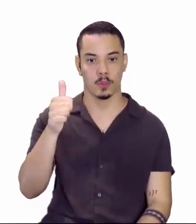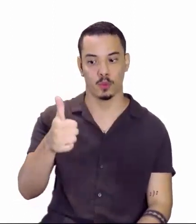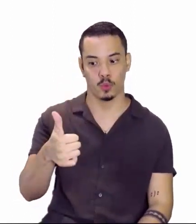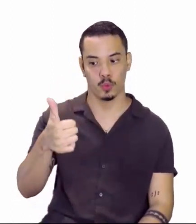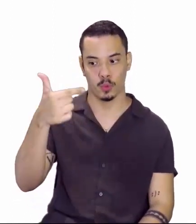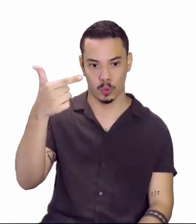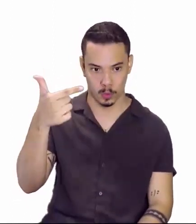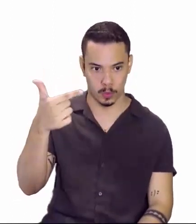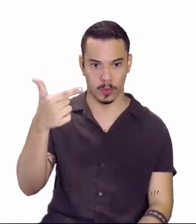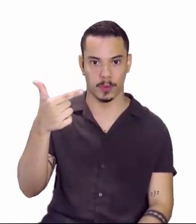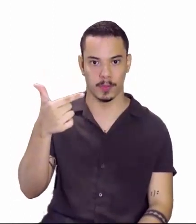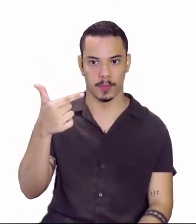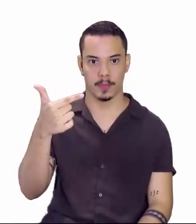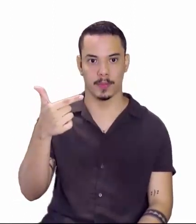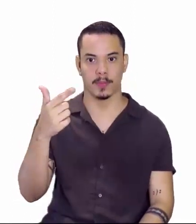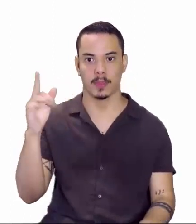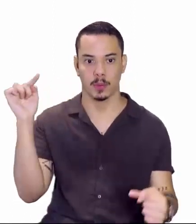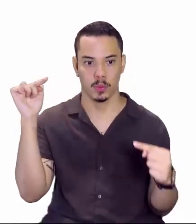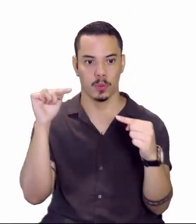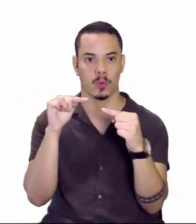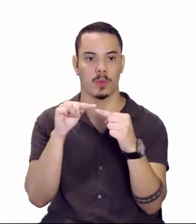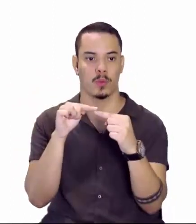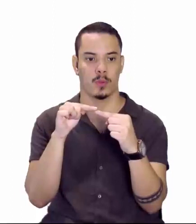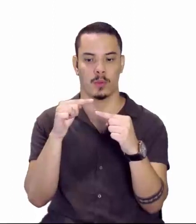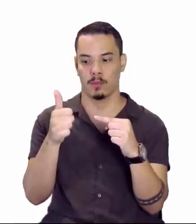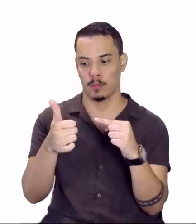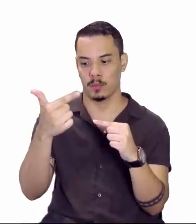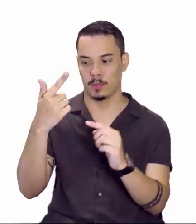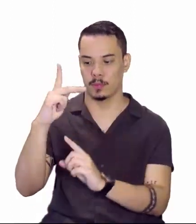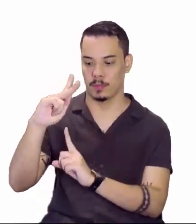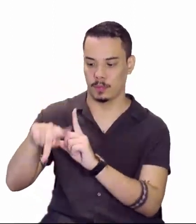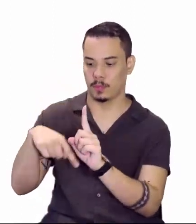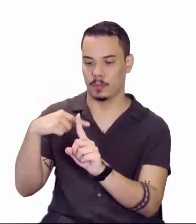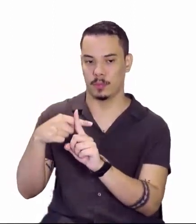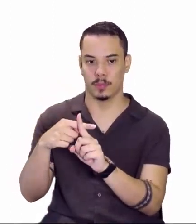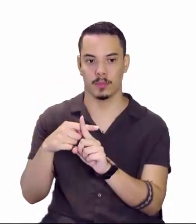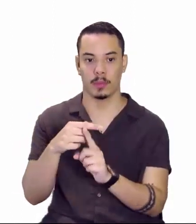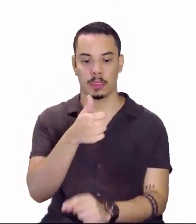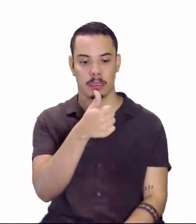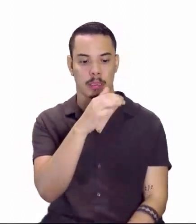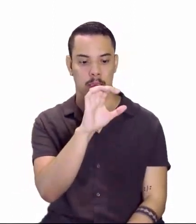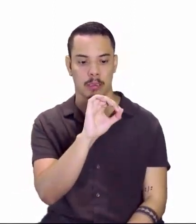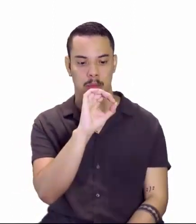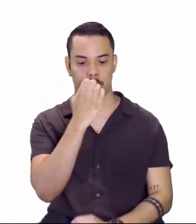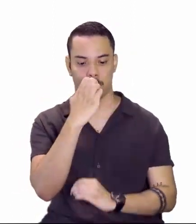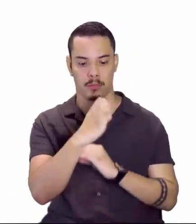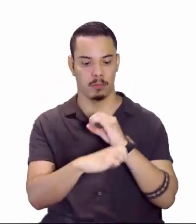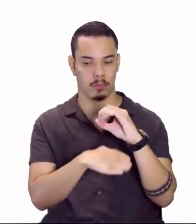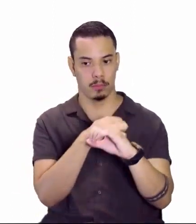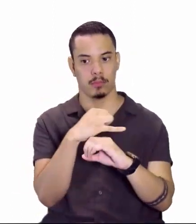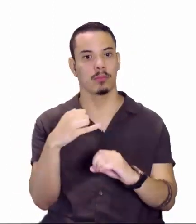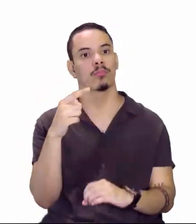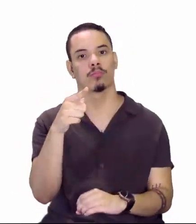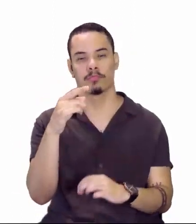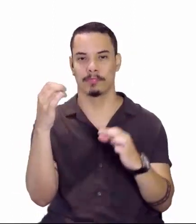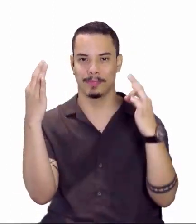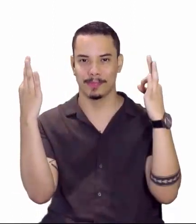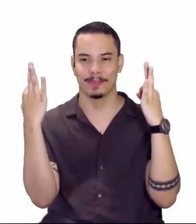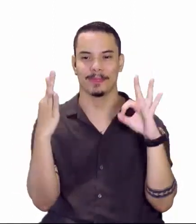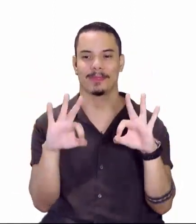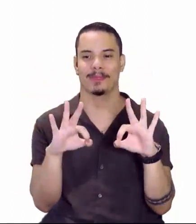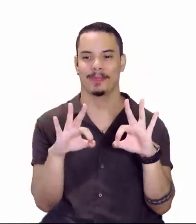carga 2+, ele tem 12 prótons e apenas 10 elétrons, você